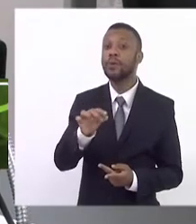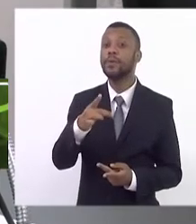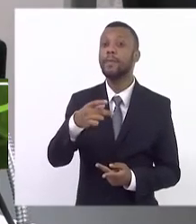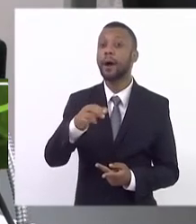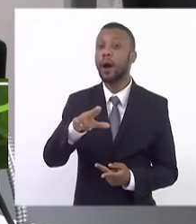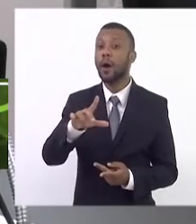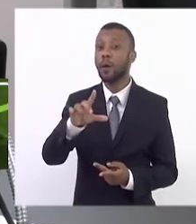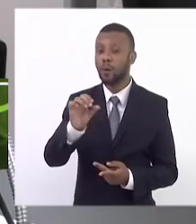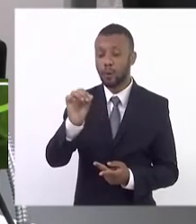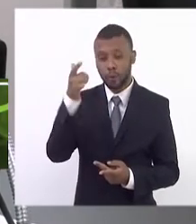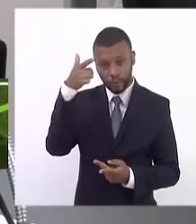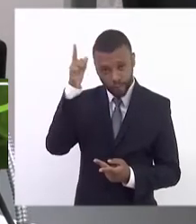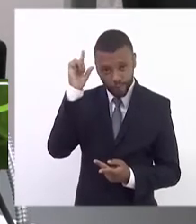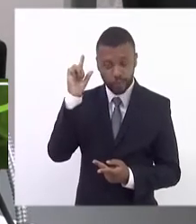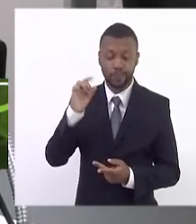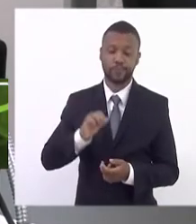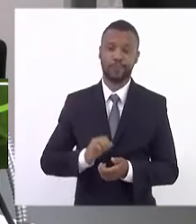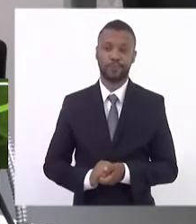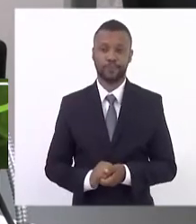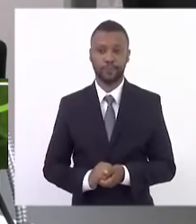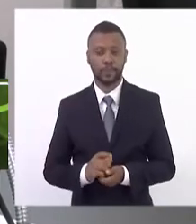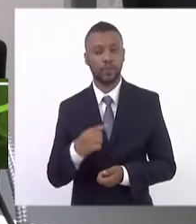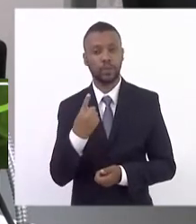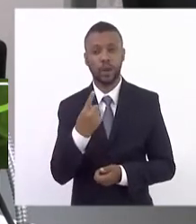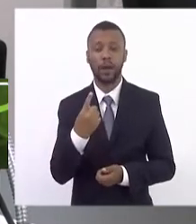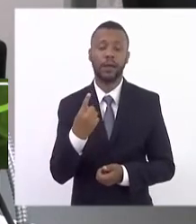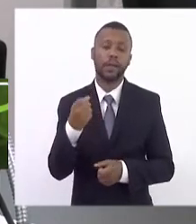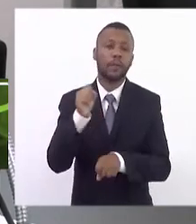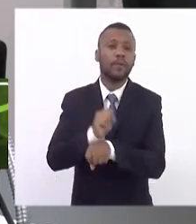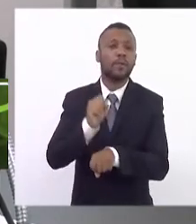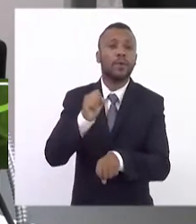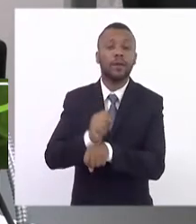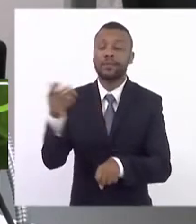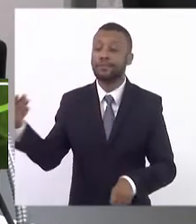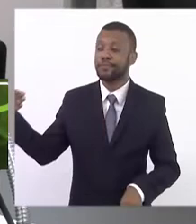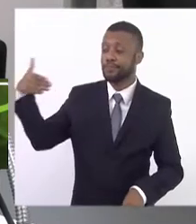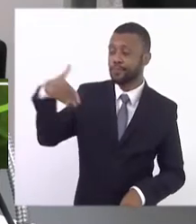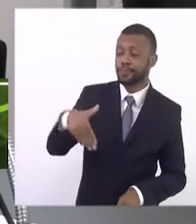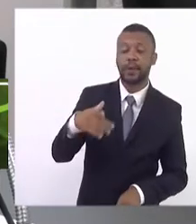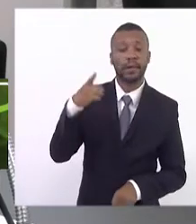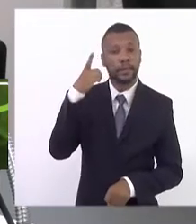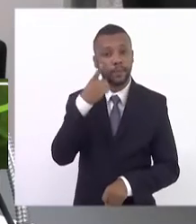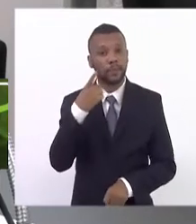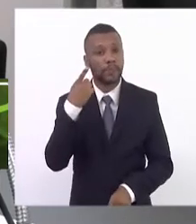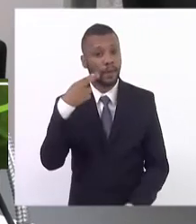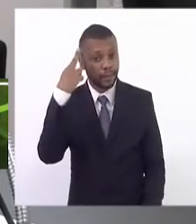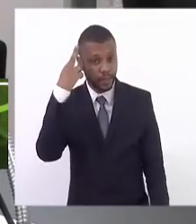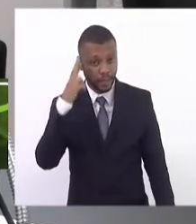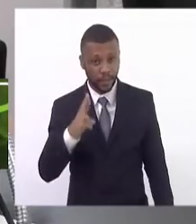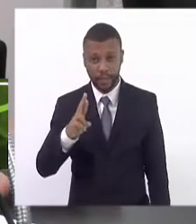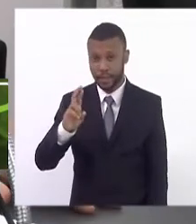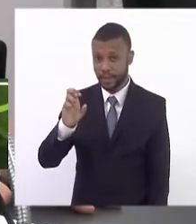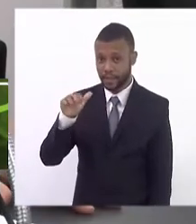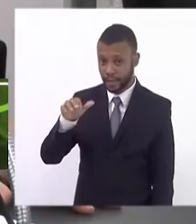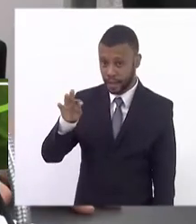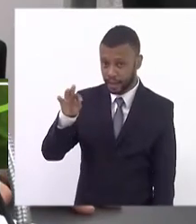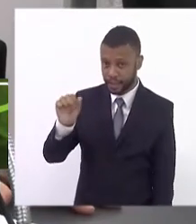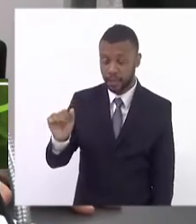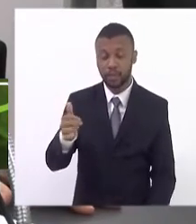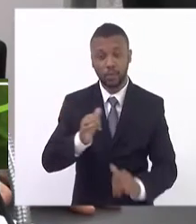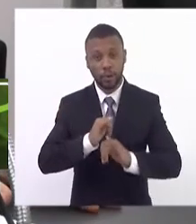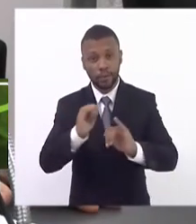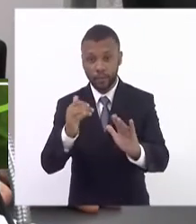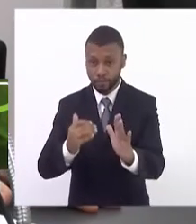estando a caminho a deputada Renata Souza, dou por aberto os trabalhos da